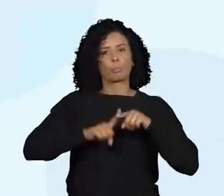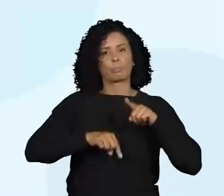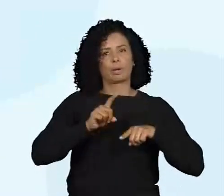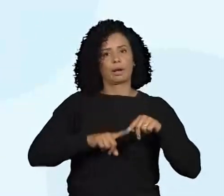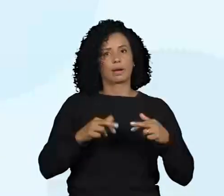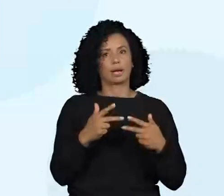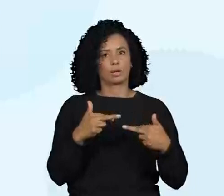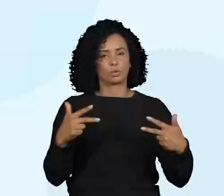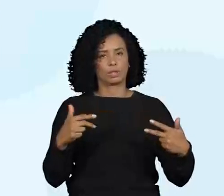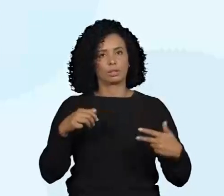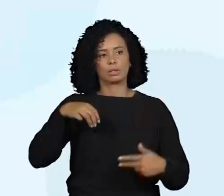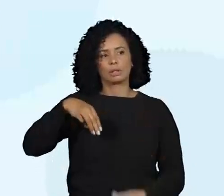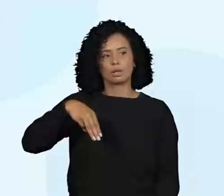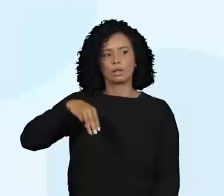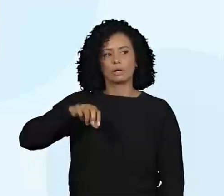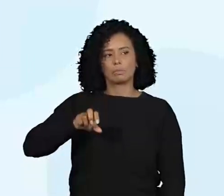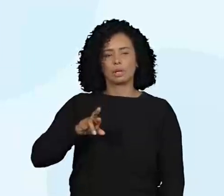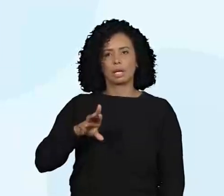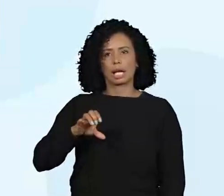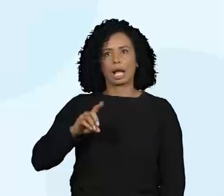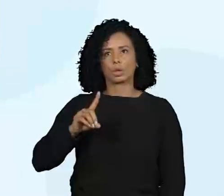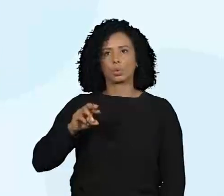mercadorias e de pessoas,